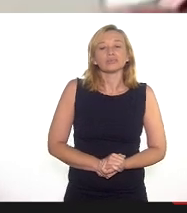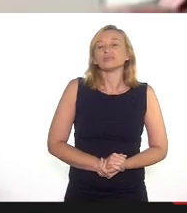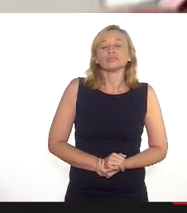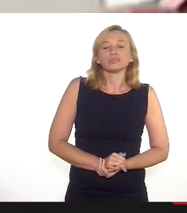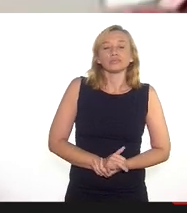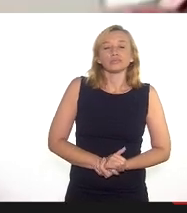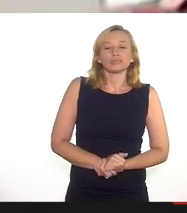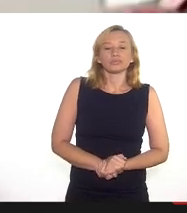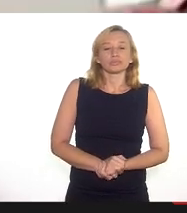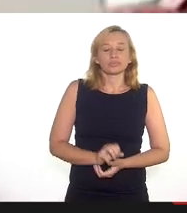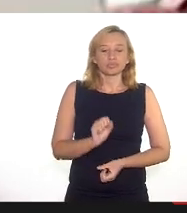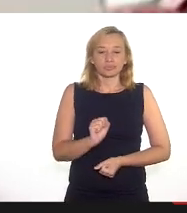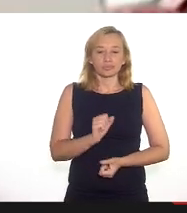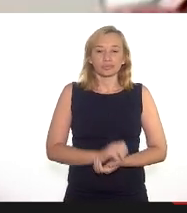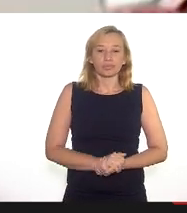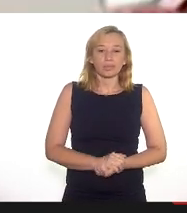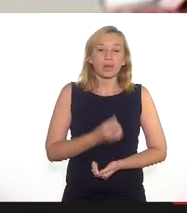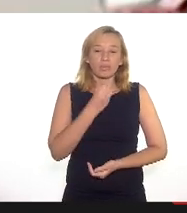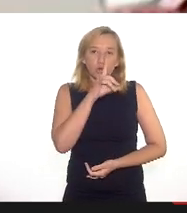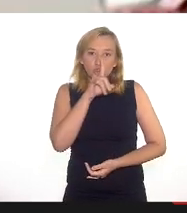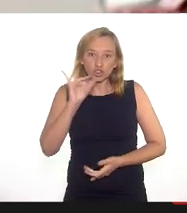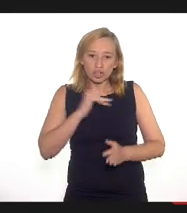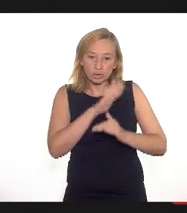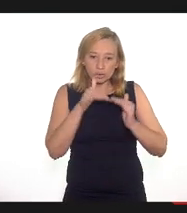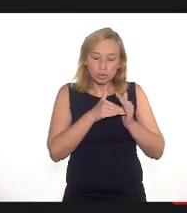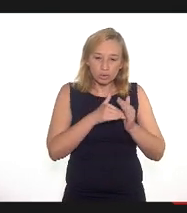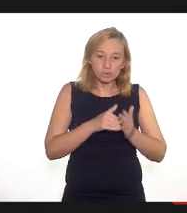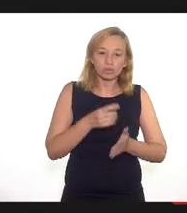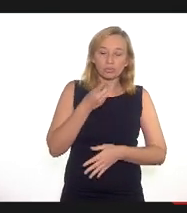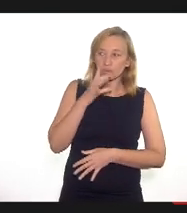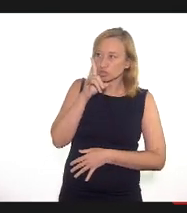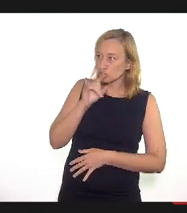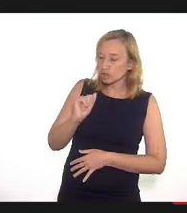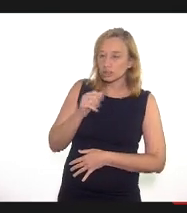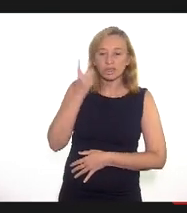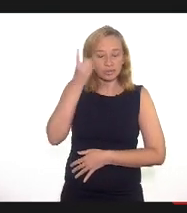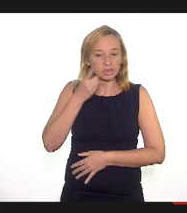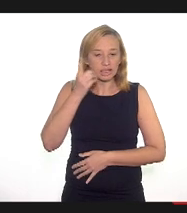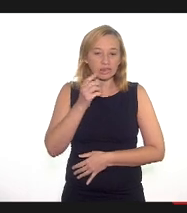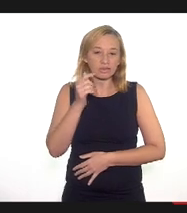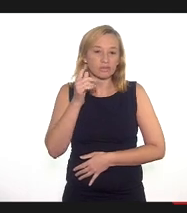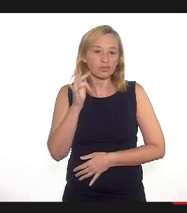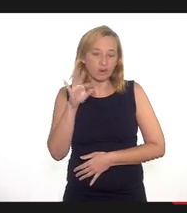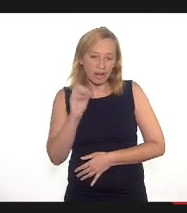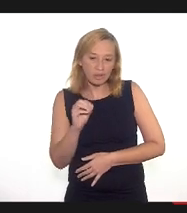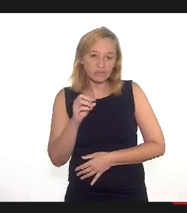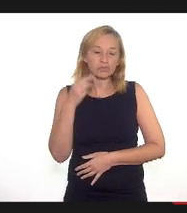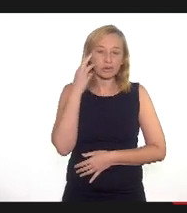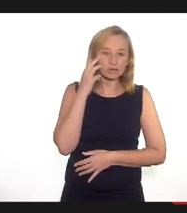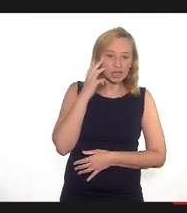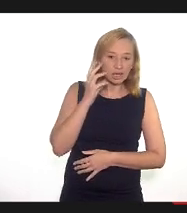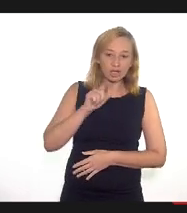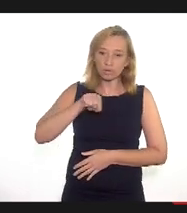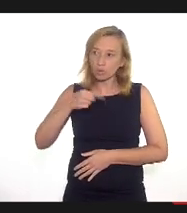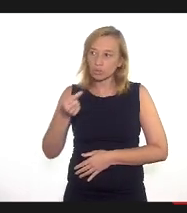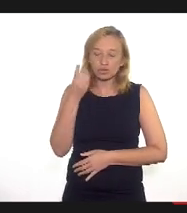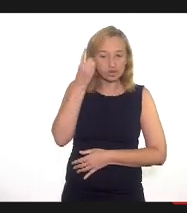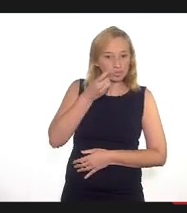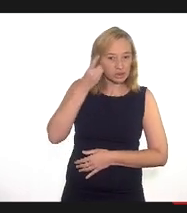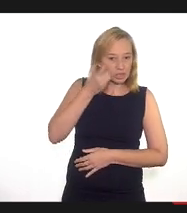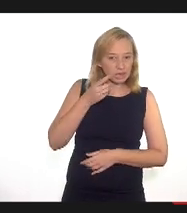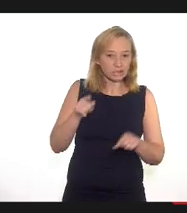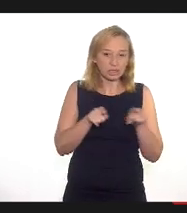professor. Um bom dia a todos, um bom dia deputado Cláudio Serafini, deputado Valdec, demais deputados e